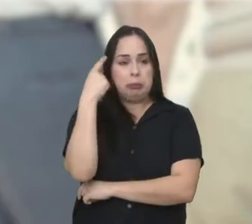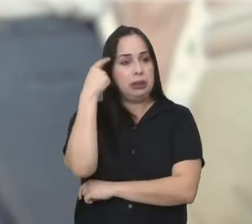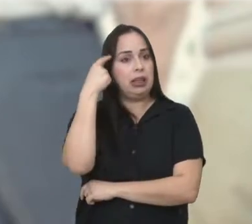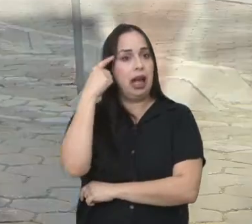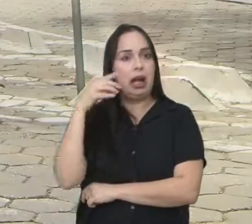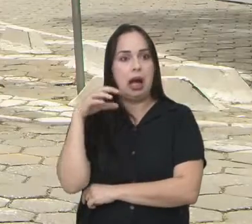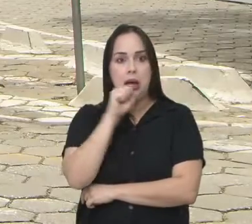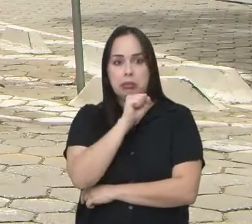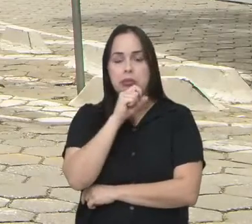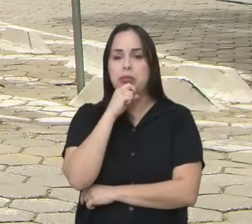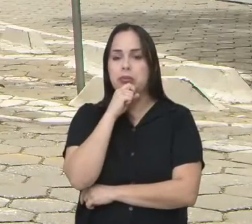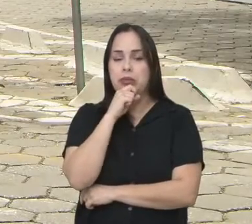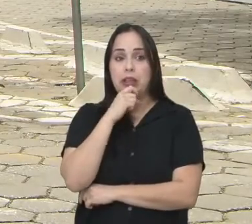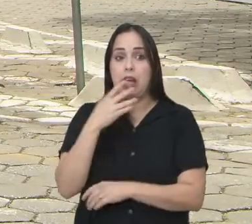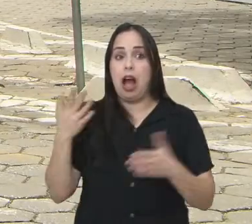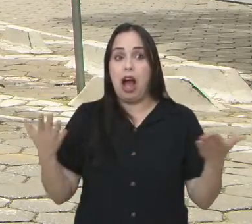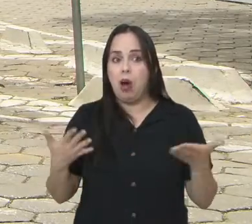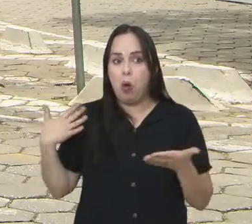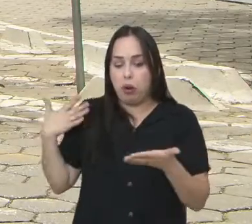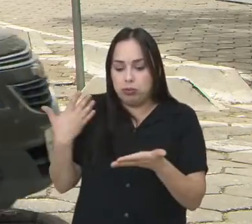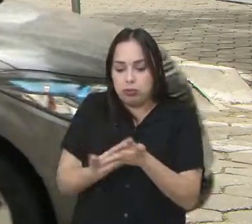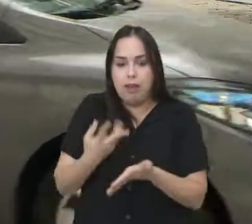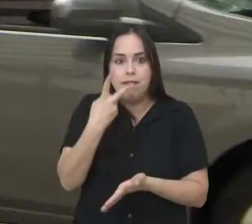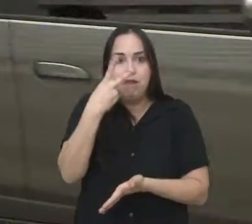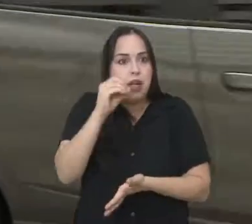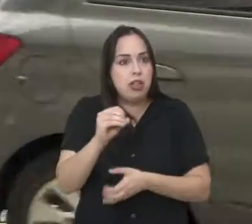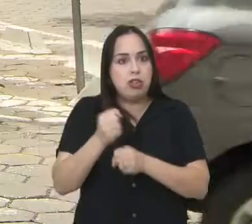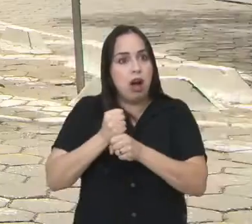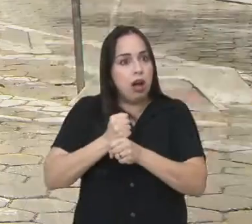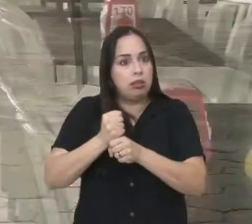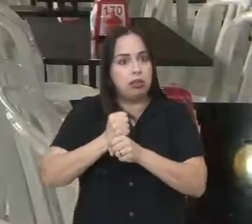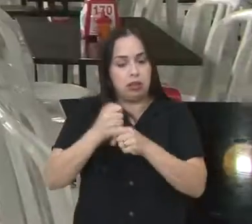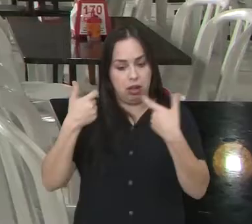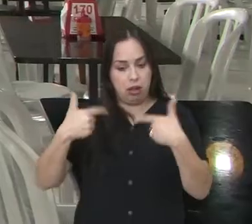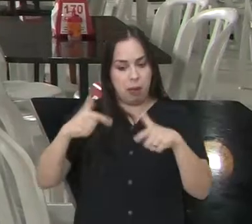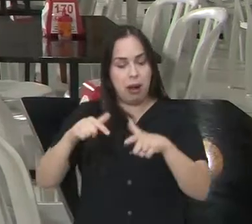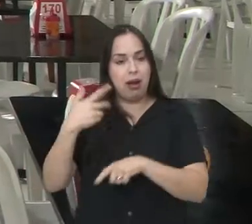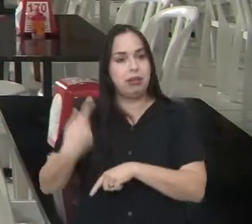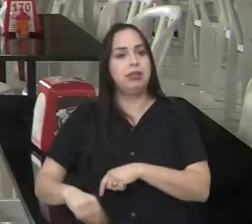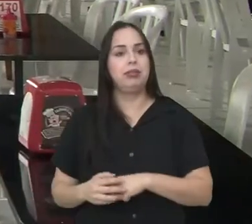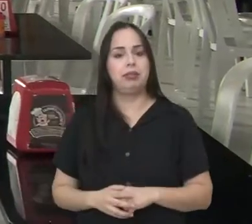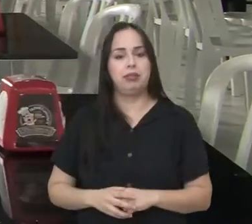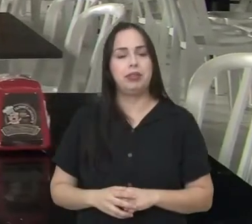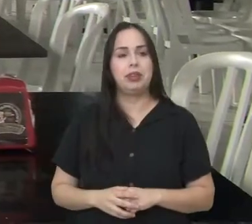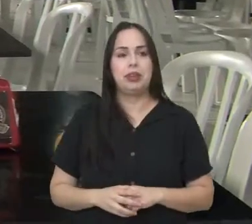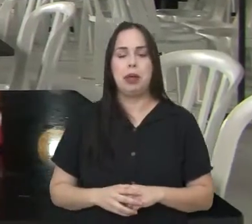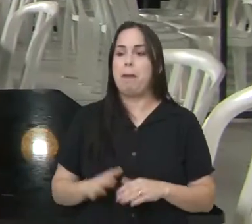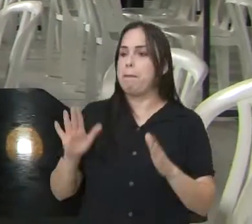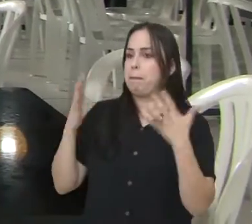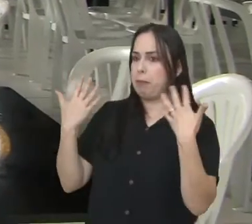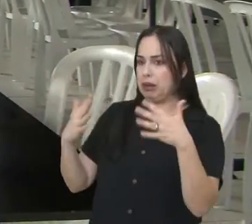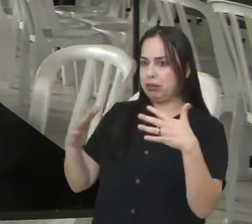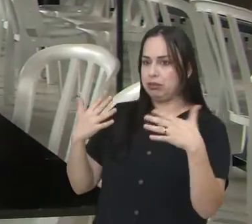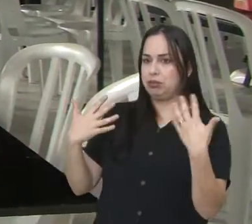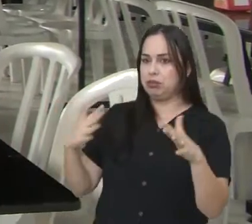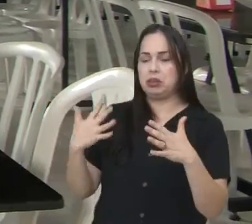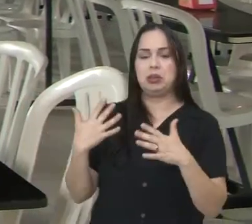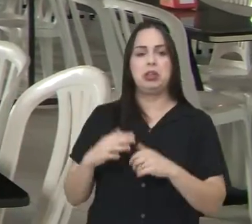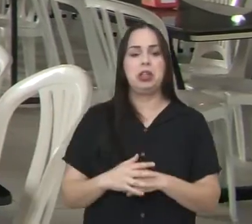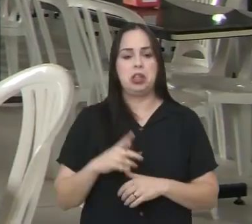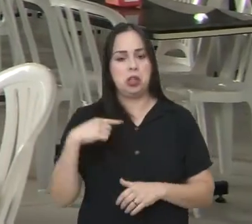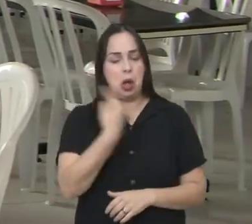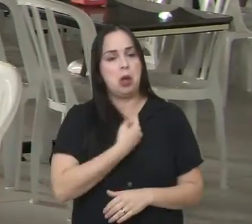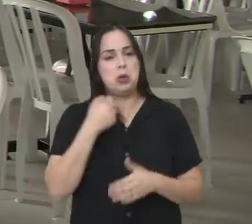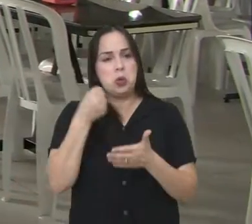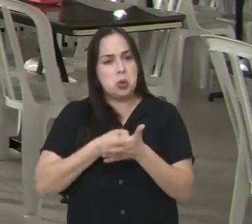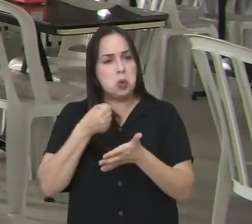pena. 20 anos, fez agora dia 1º de julho passado, fez 20 anos que eu estou com ele. Parabéns. Aí estamos aí lutando.